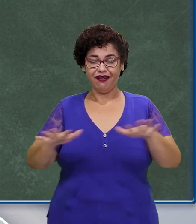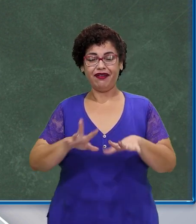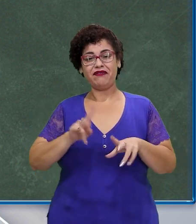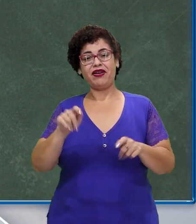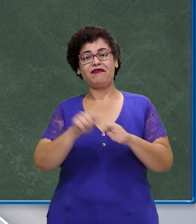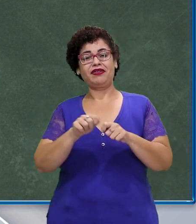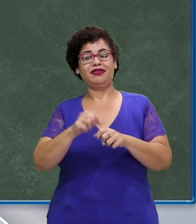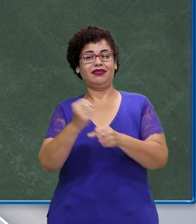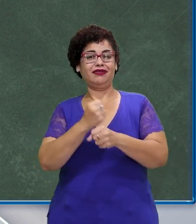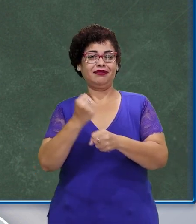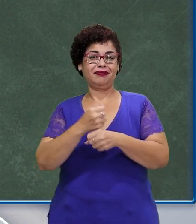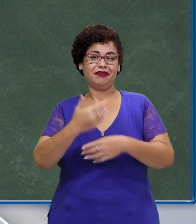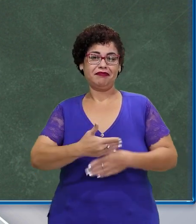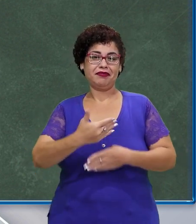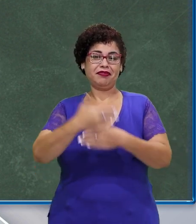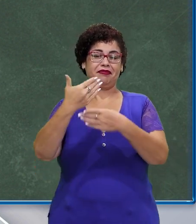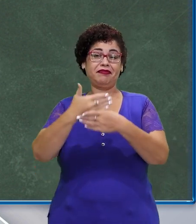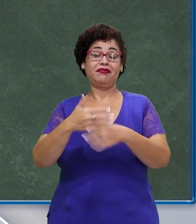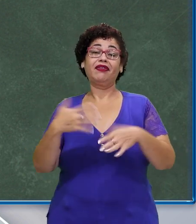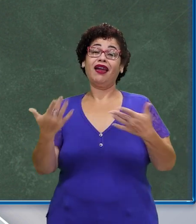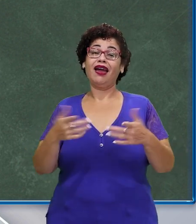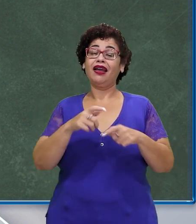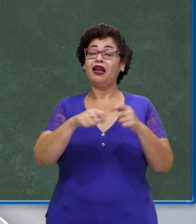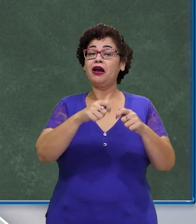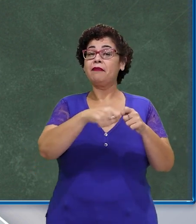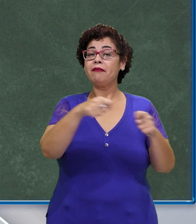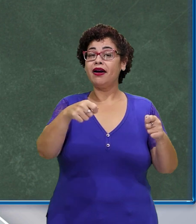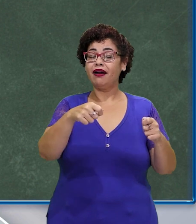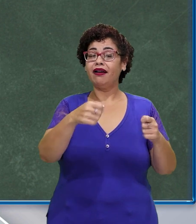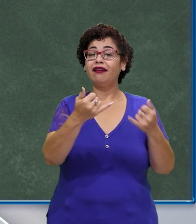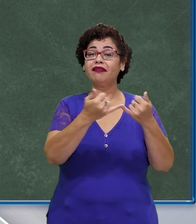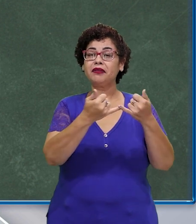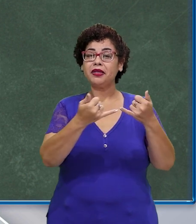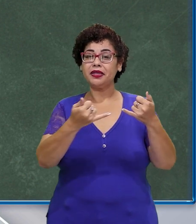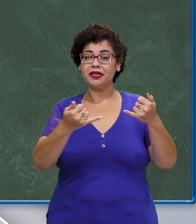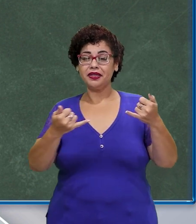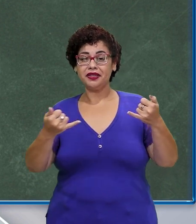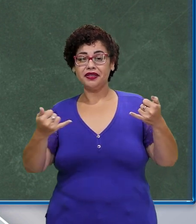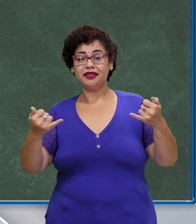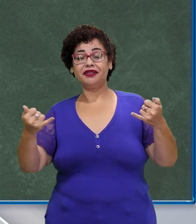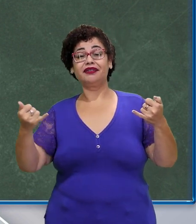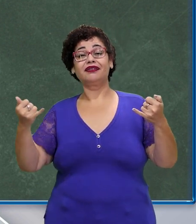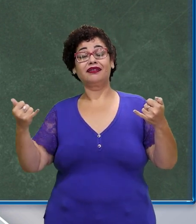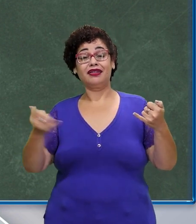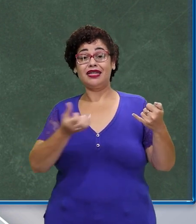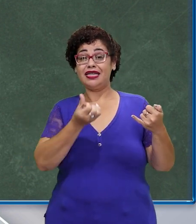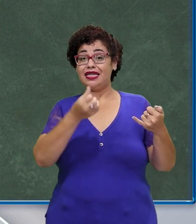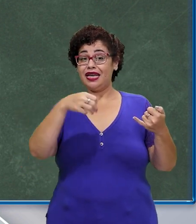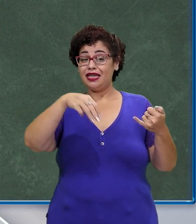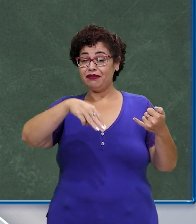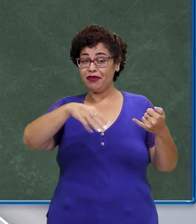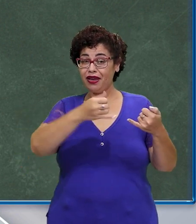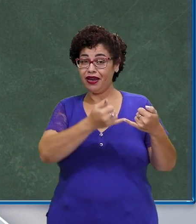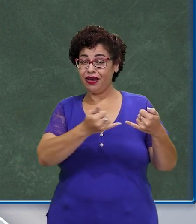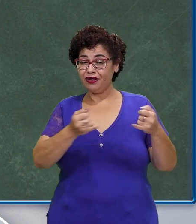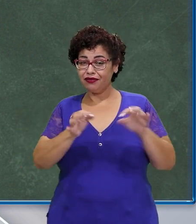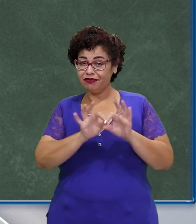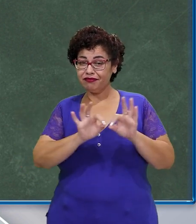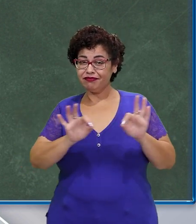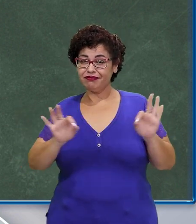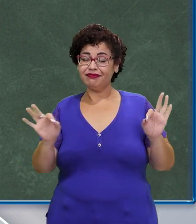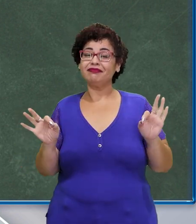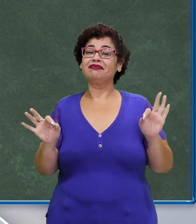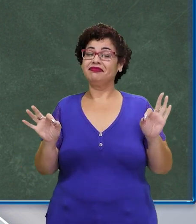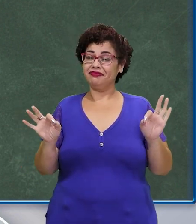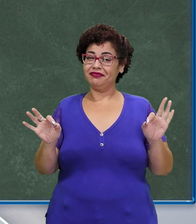onde que ele quer construir as paredes. Aí ele amarra uma linha de anzol de 6 metros de distância